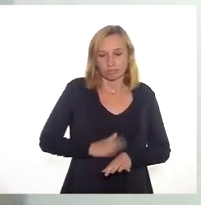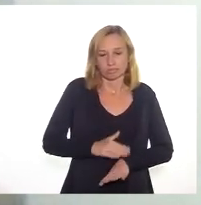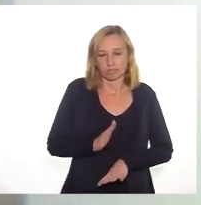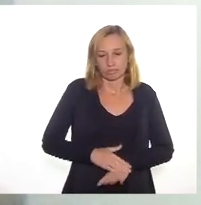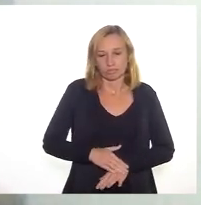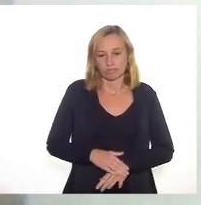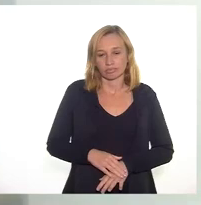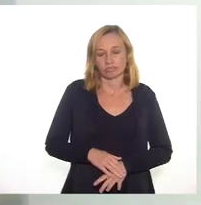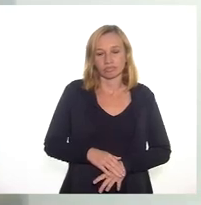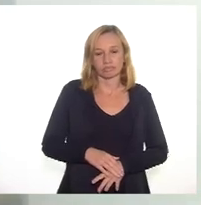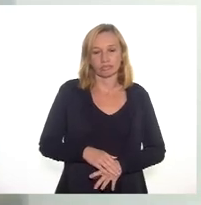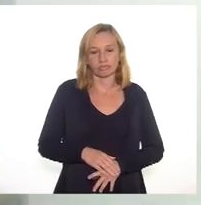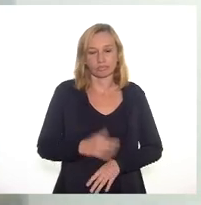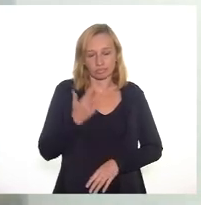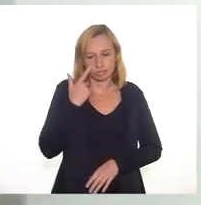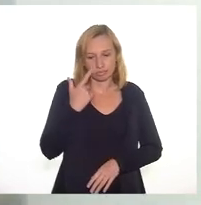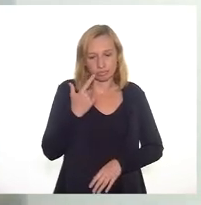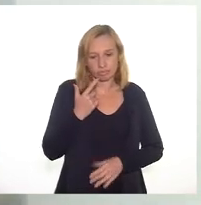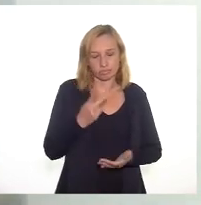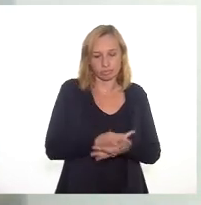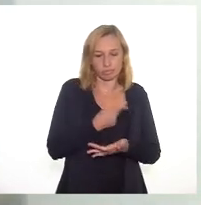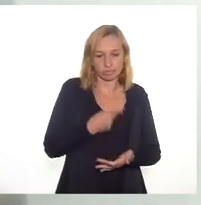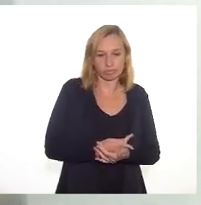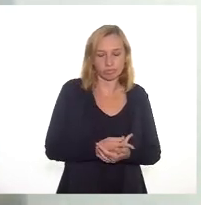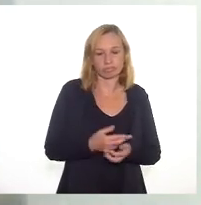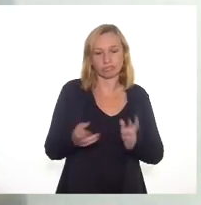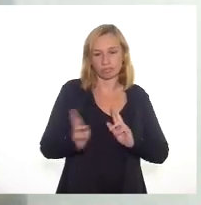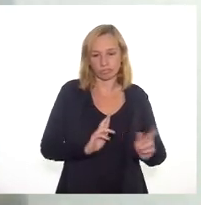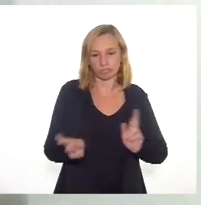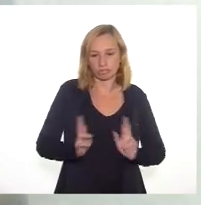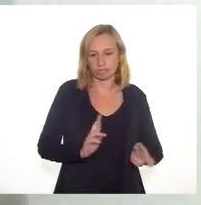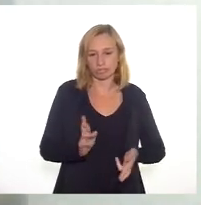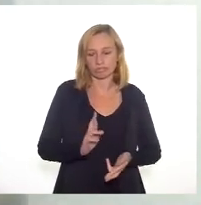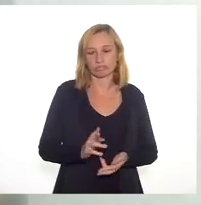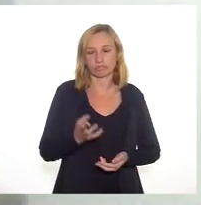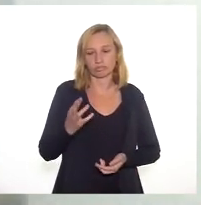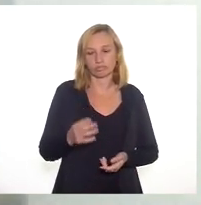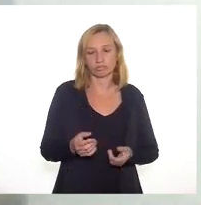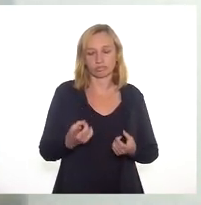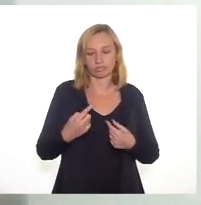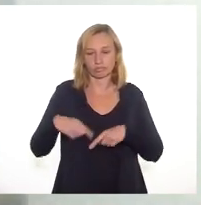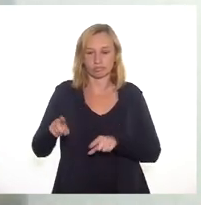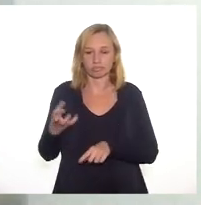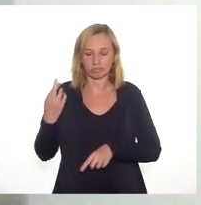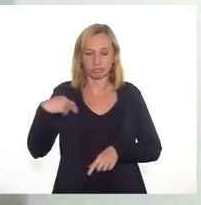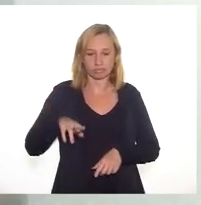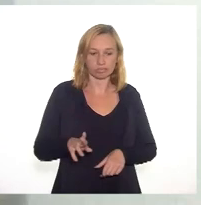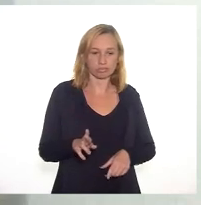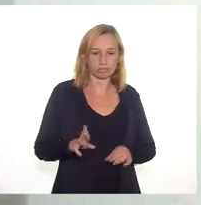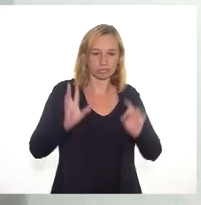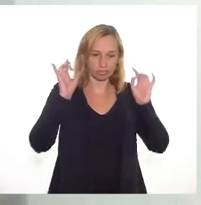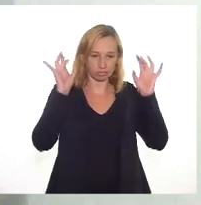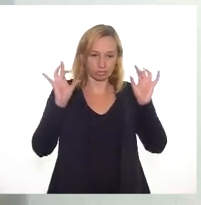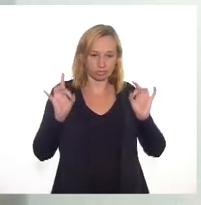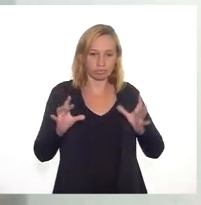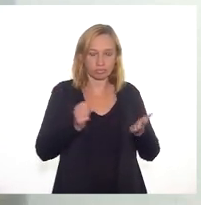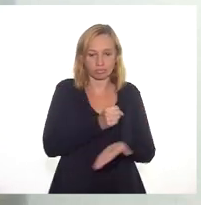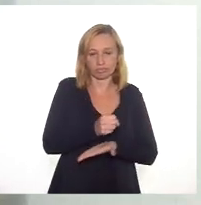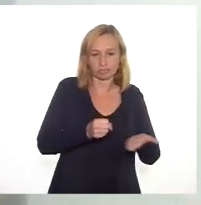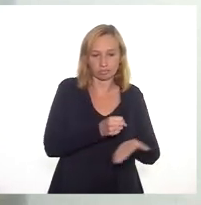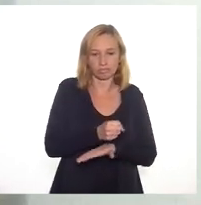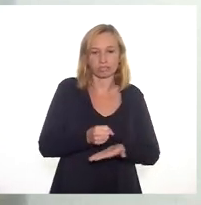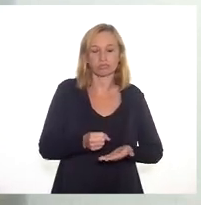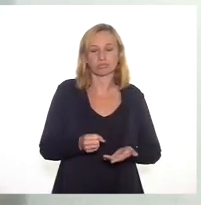com crimes de ódio relacionados à questão religiosa, especialmente crimes que têm como base o